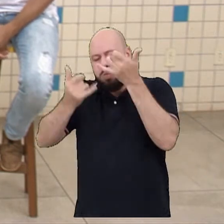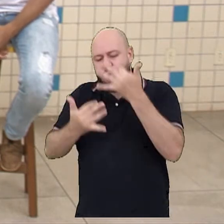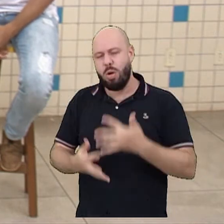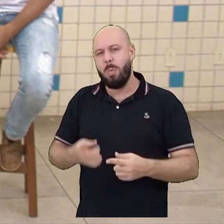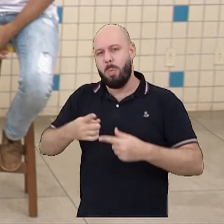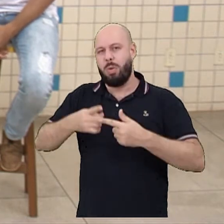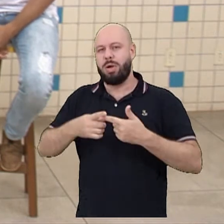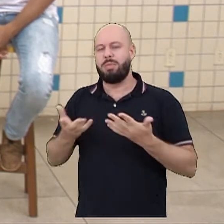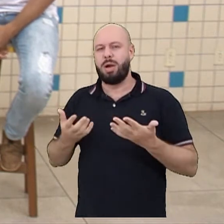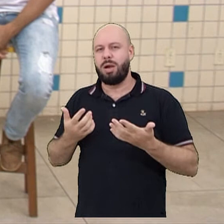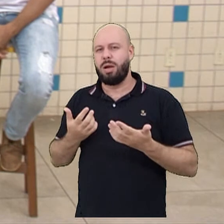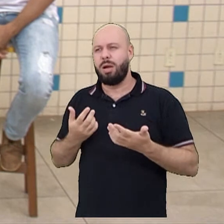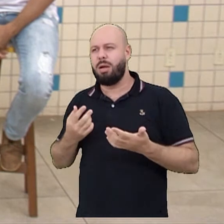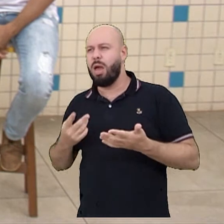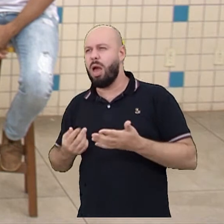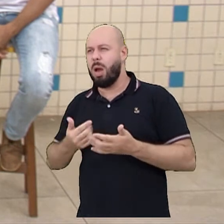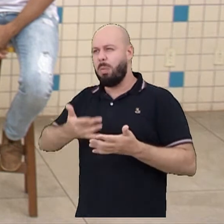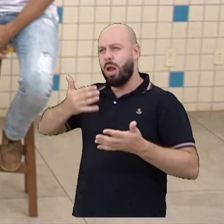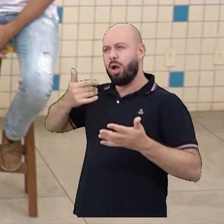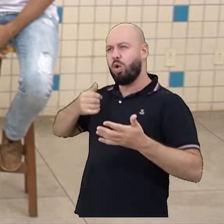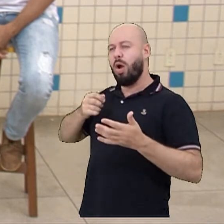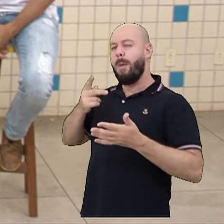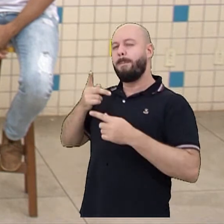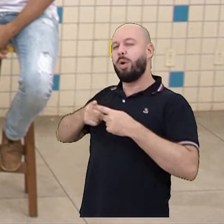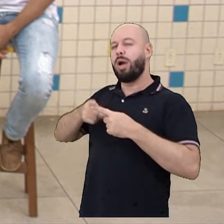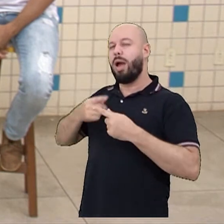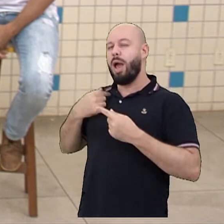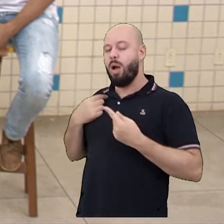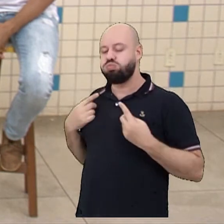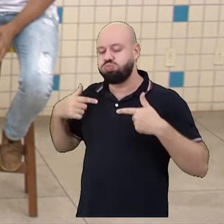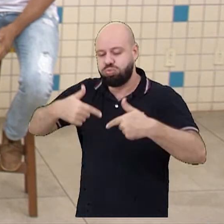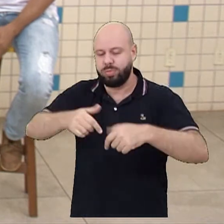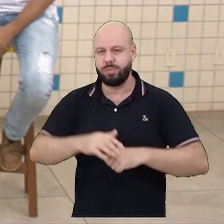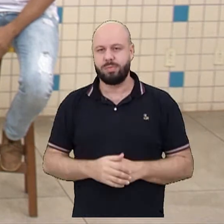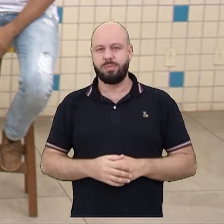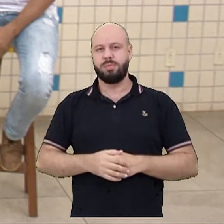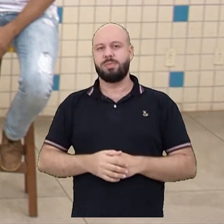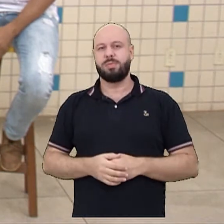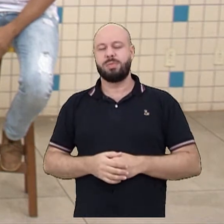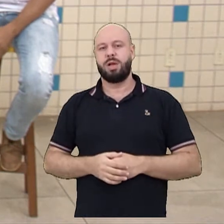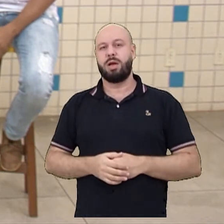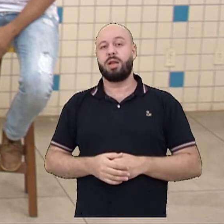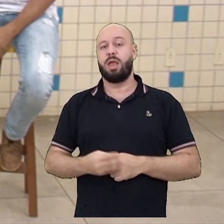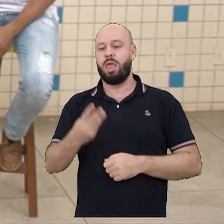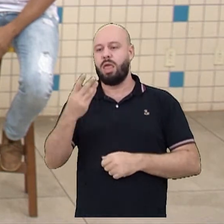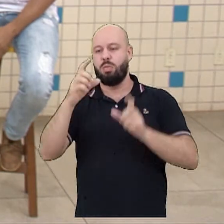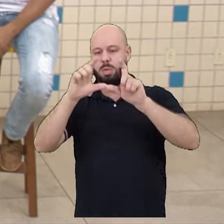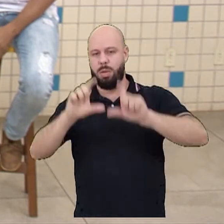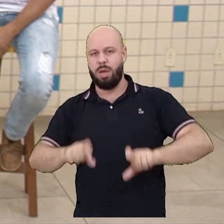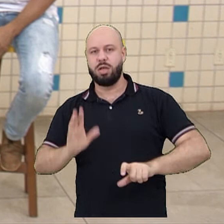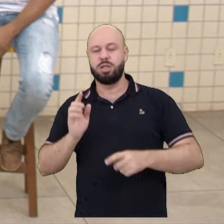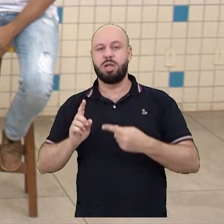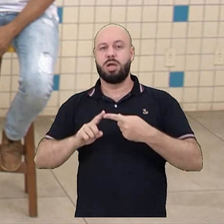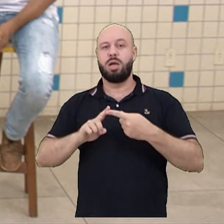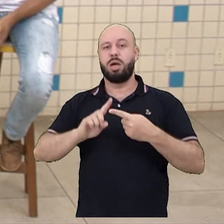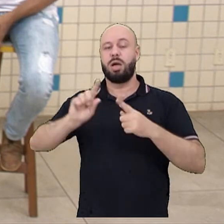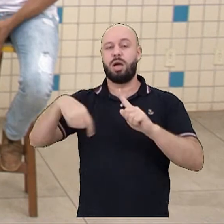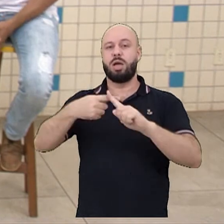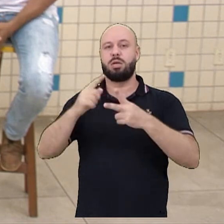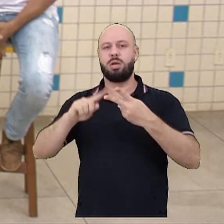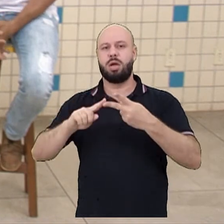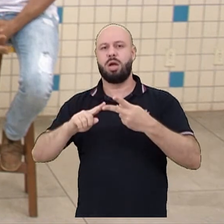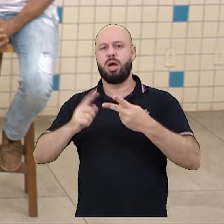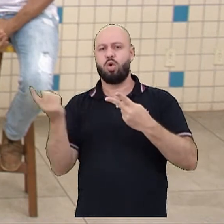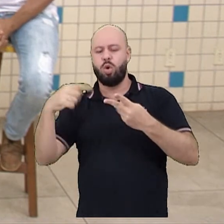algo, né? O motivo que leva alguém a fazer alguma coisa. Então, além das três que nós já trabalhamos, né, adição, contraste, aí